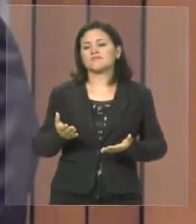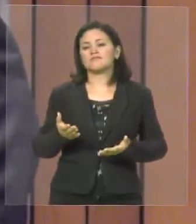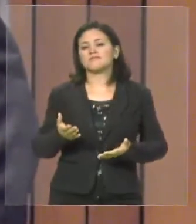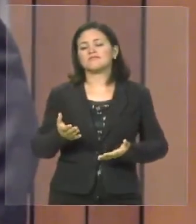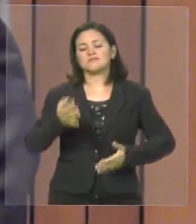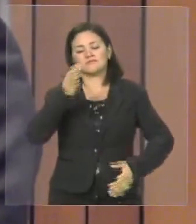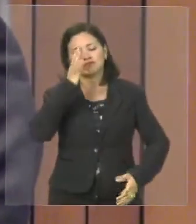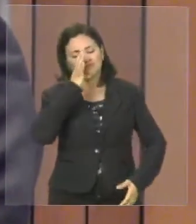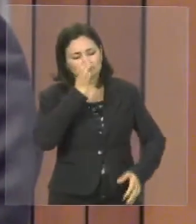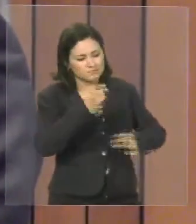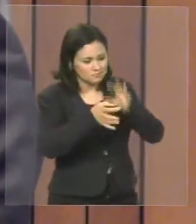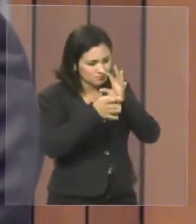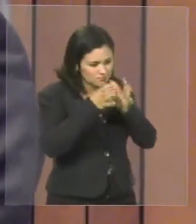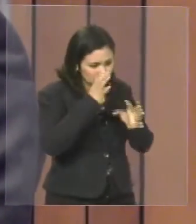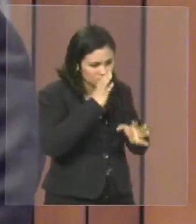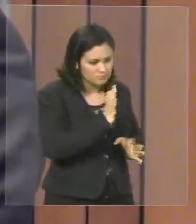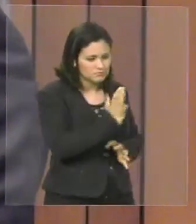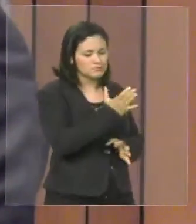candidato Eduardo Braide.